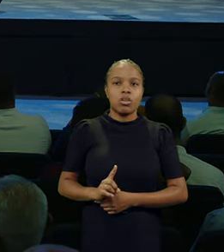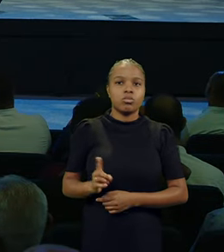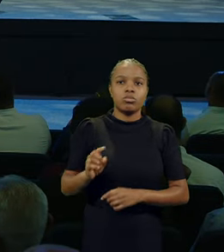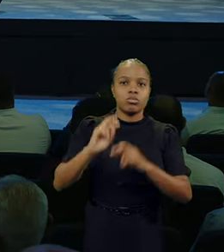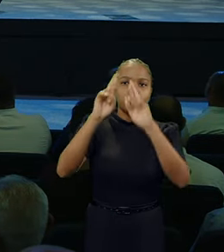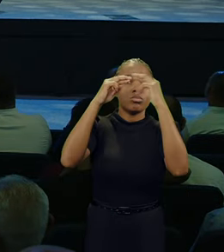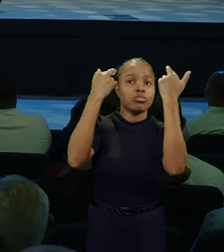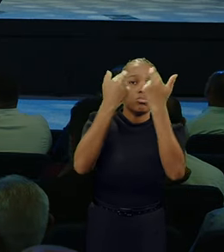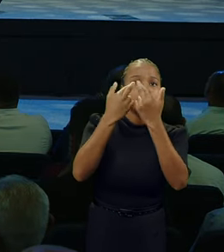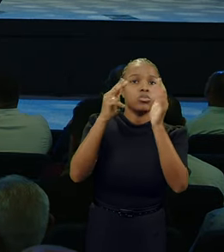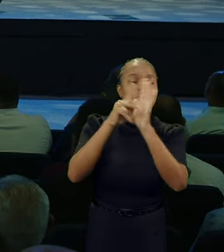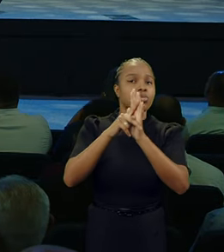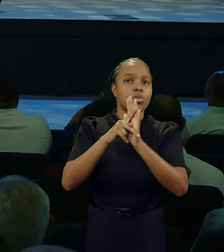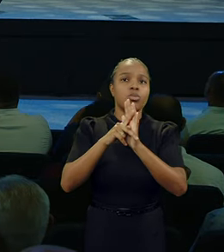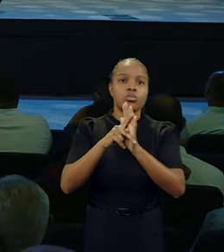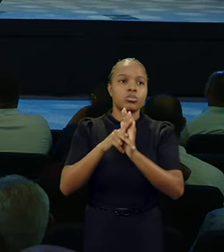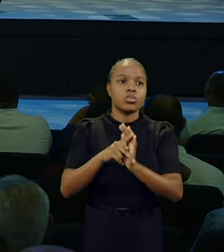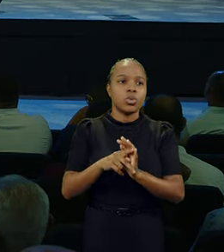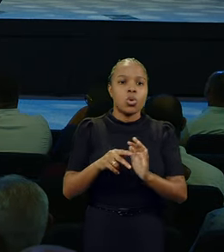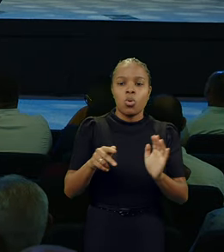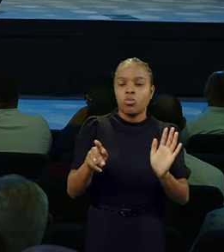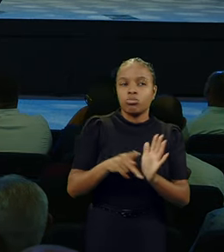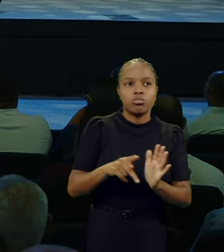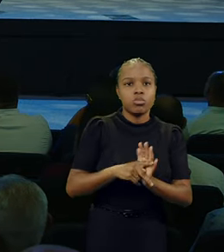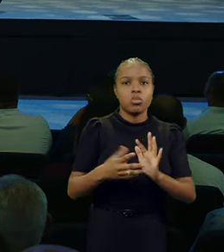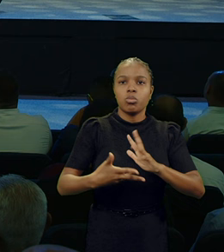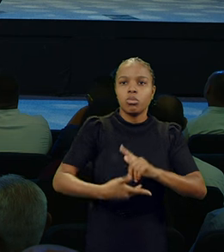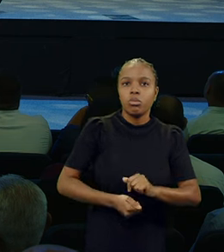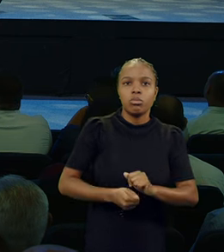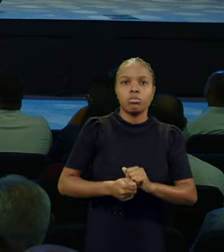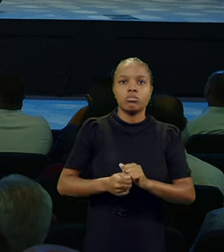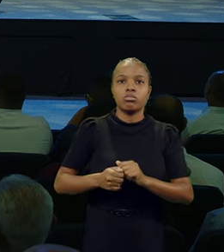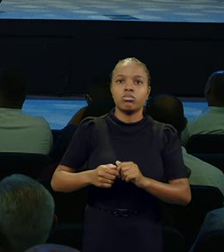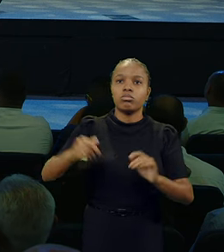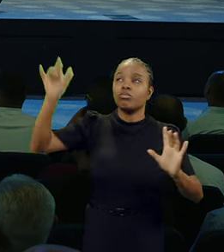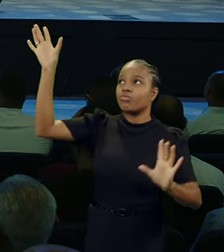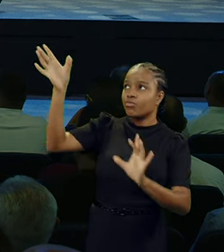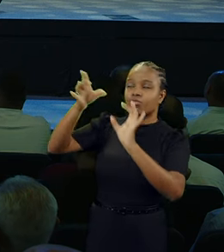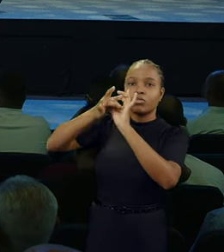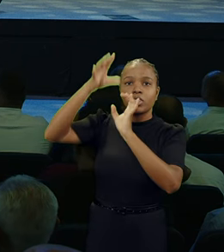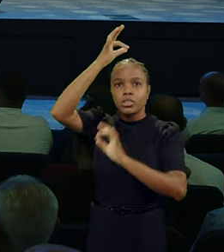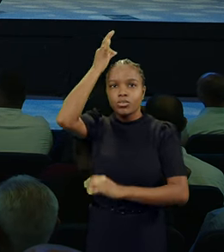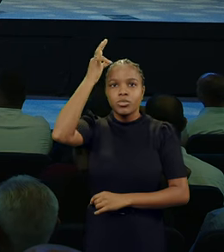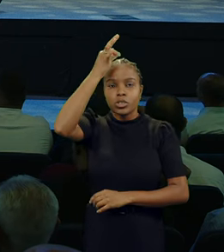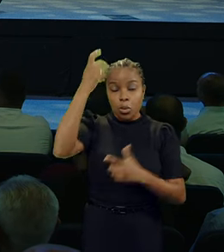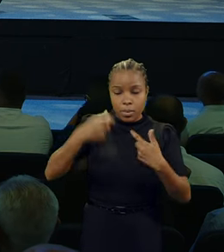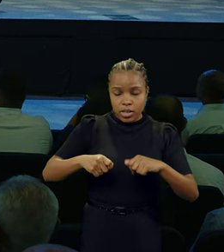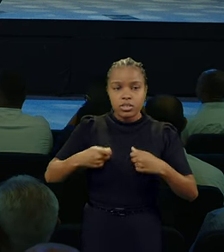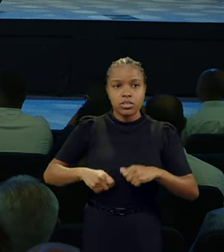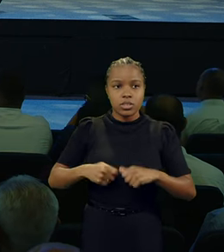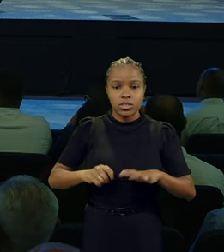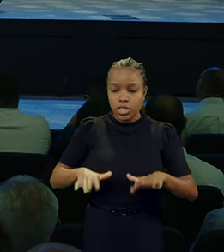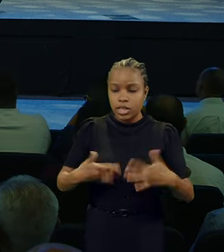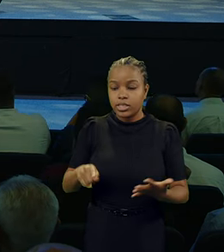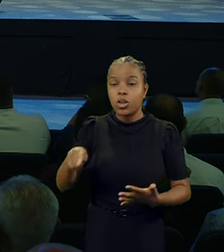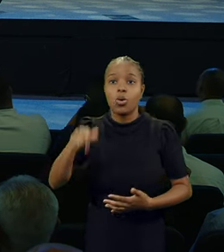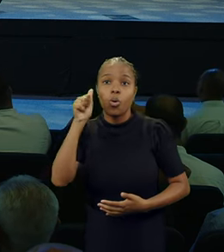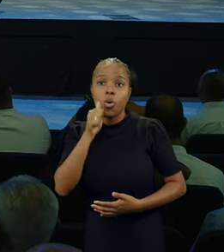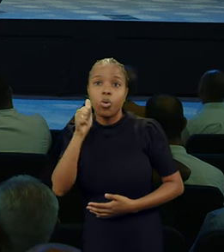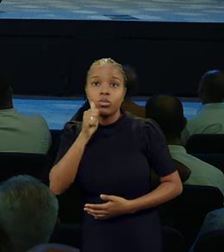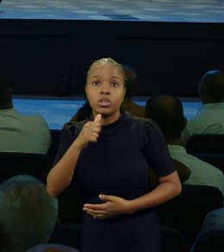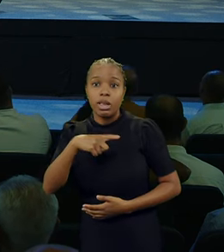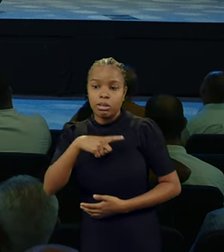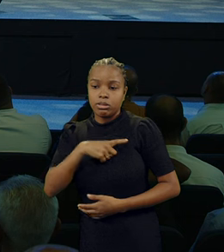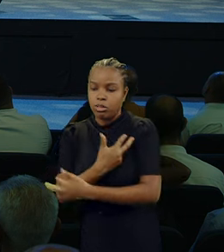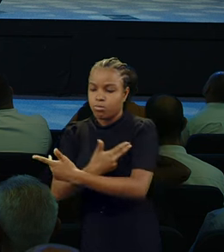que é gerado segundo a carne não é segundo o Espírito. Então Penina, ela gera muito, mas